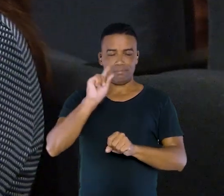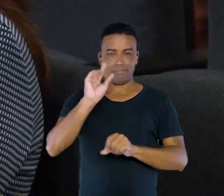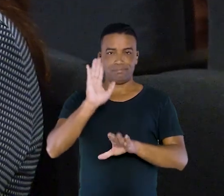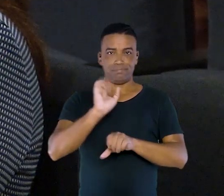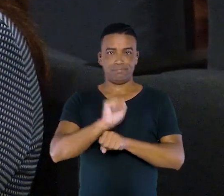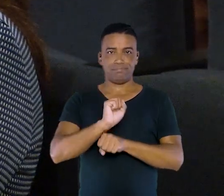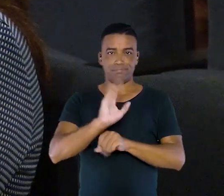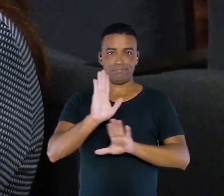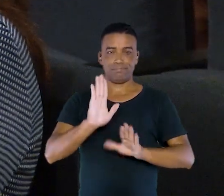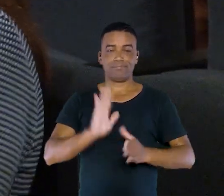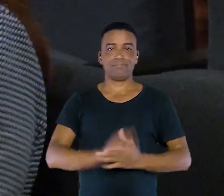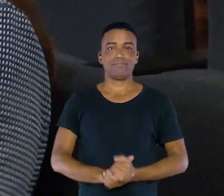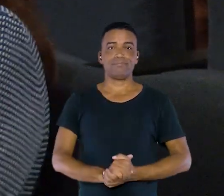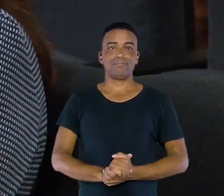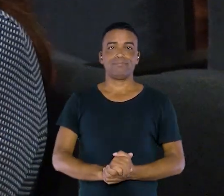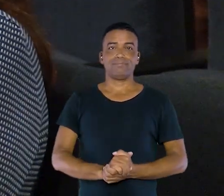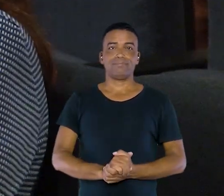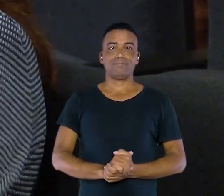minutinho.